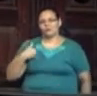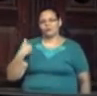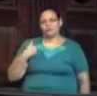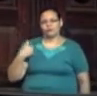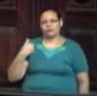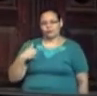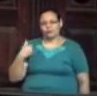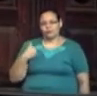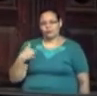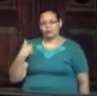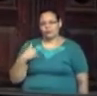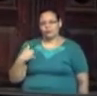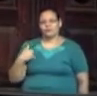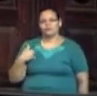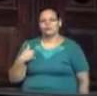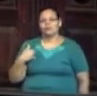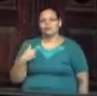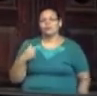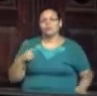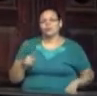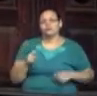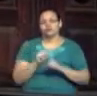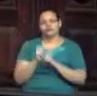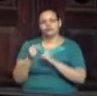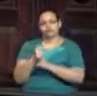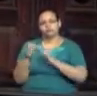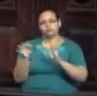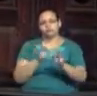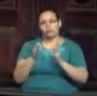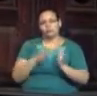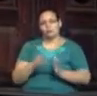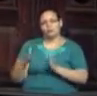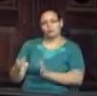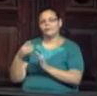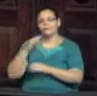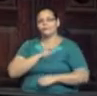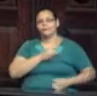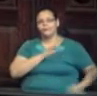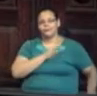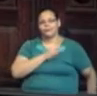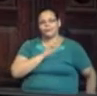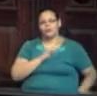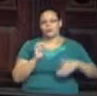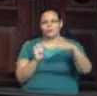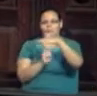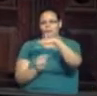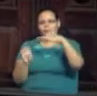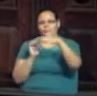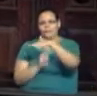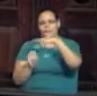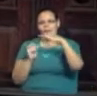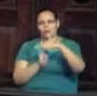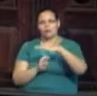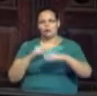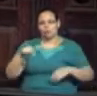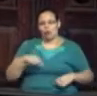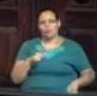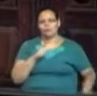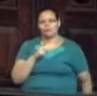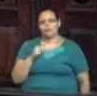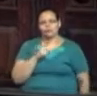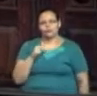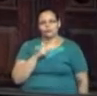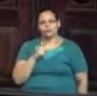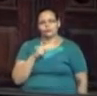câmaras setoriais, da sociedade civil organizada, fiscalizando a empresa, nós tivemos